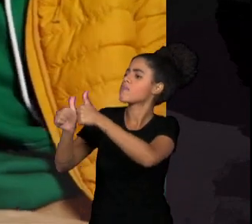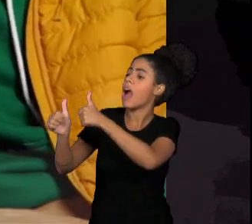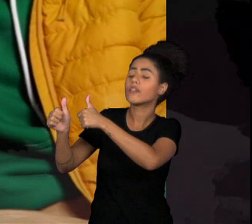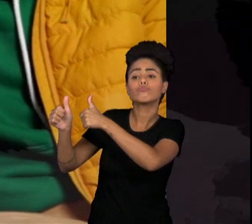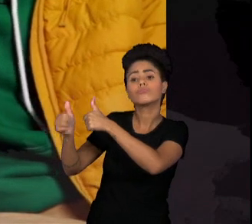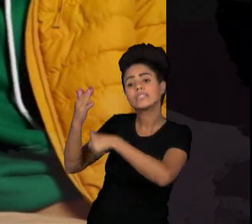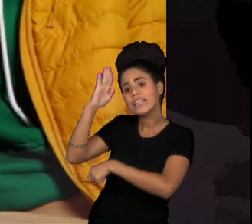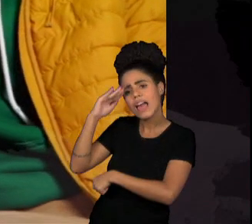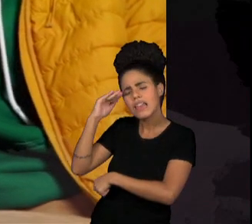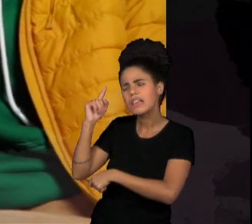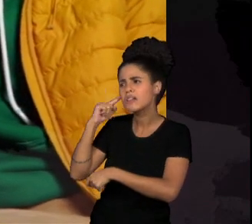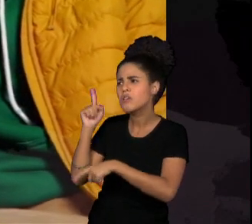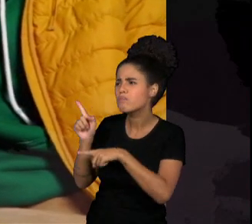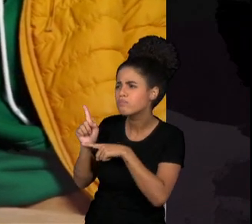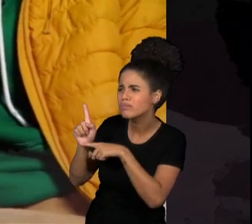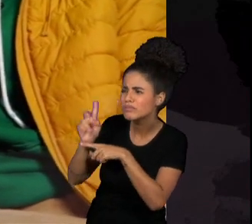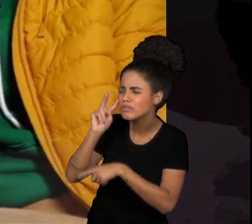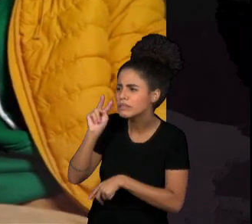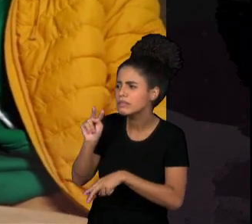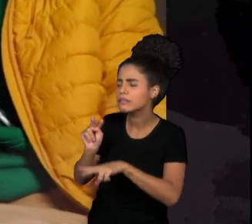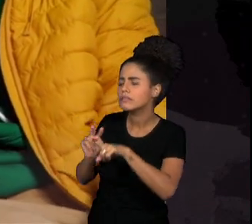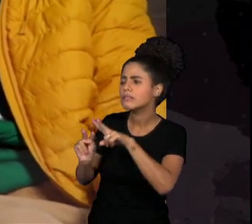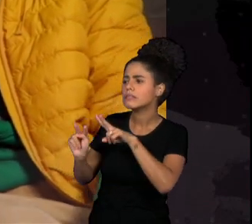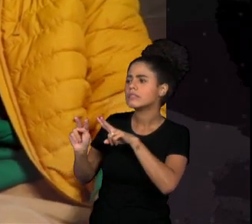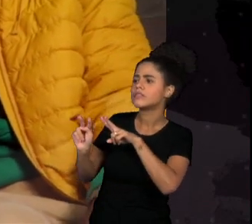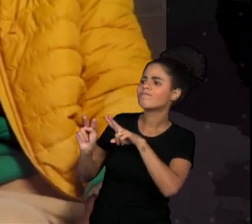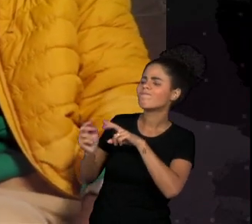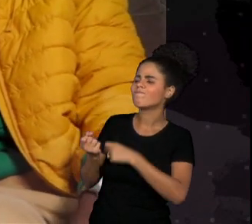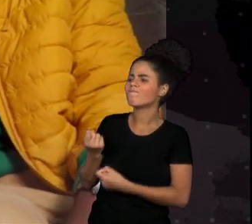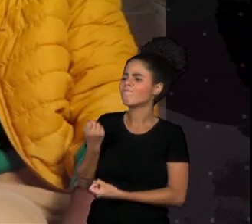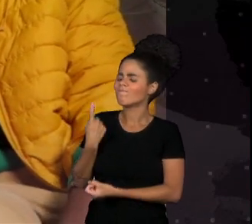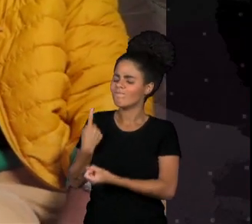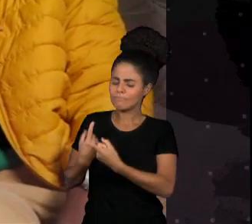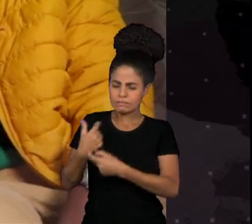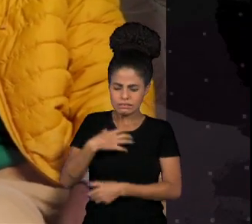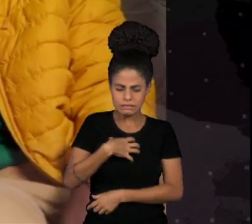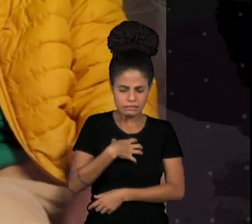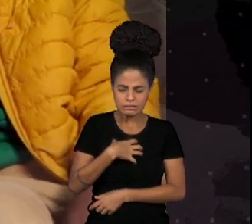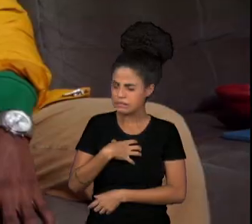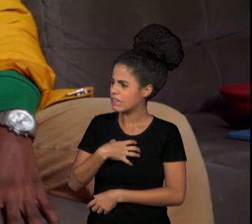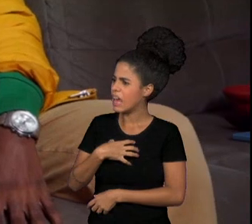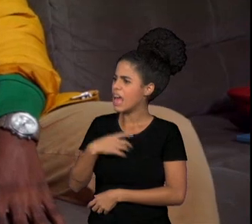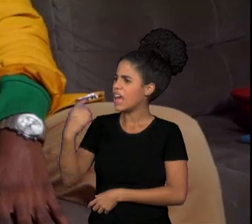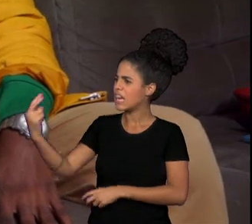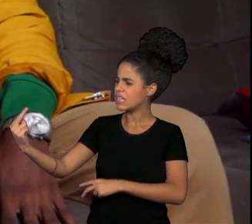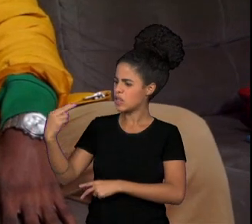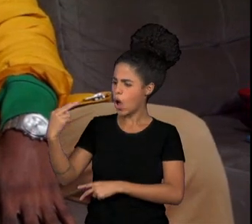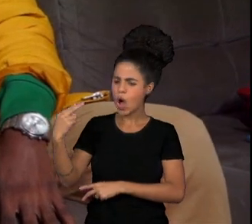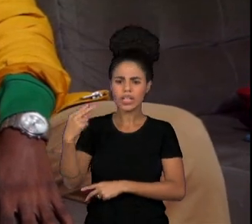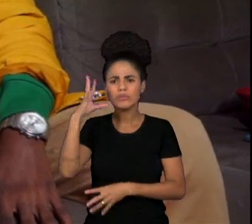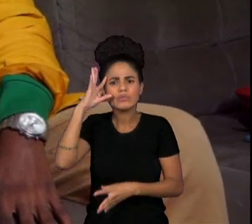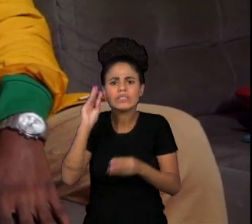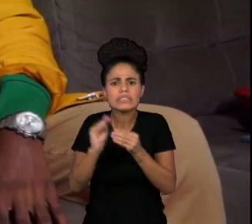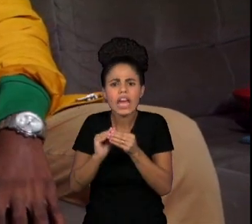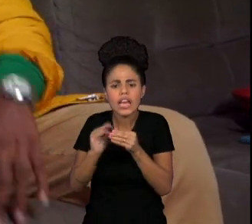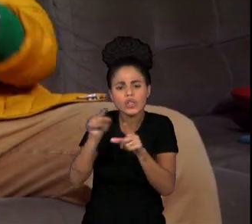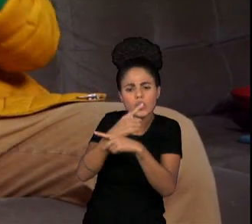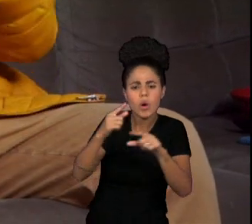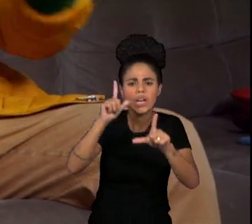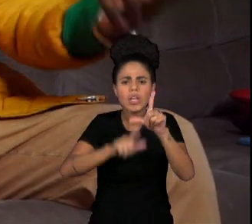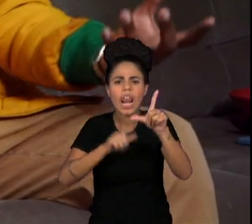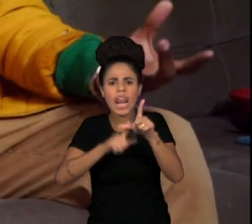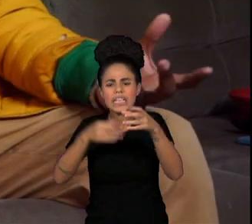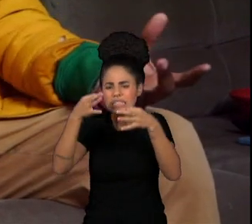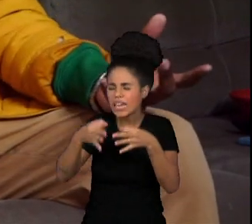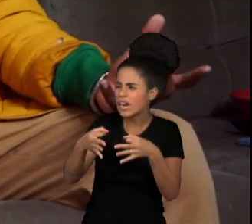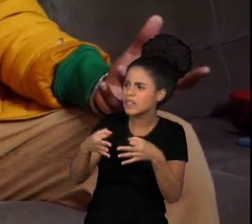fui. E ali, o que aconteceu? Mesmo não entendendo o que eu canto em português, o pessoal recebeu muito bem as músicas e